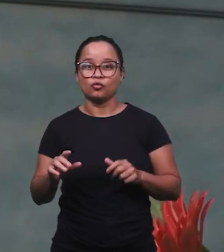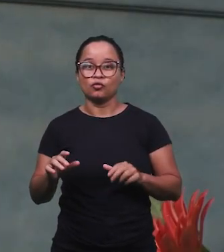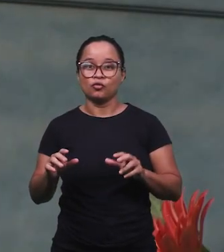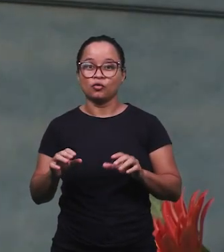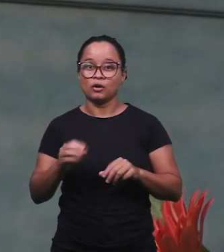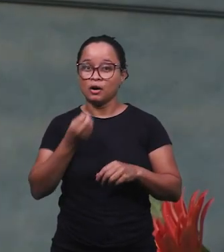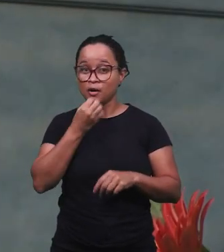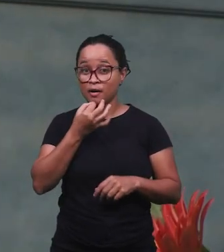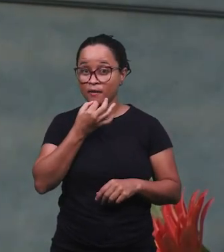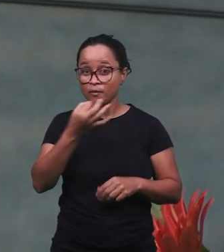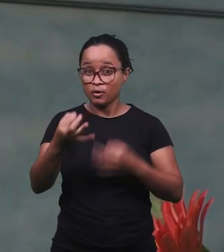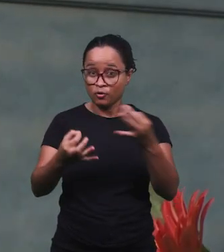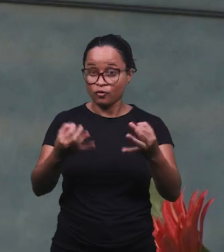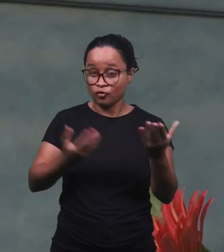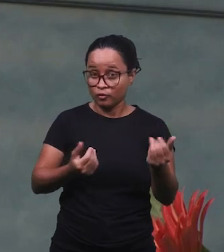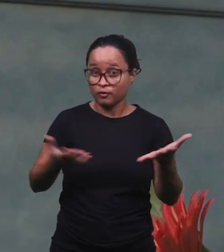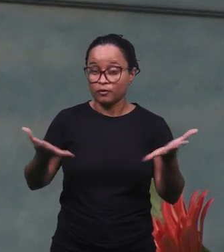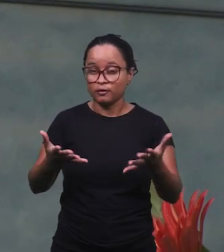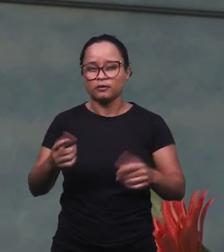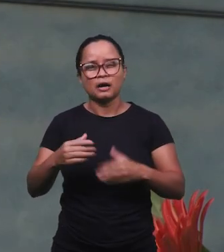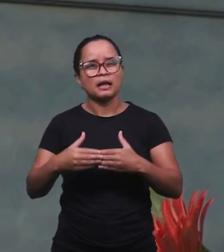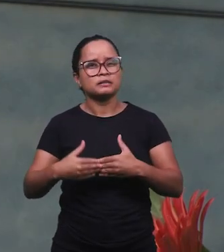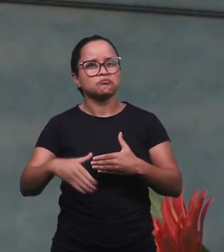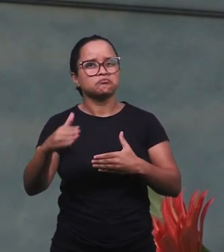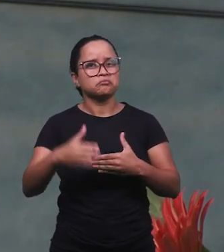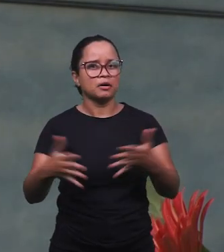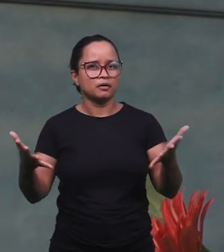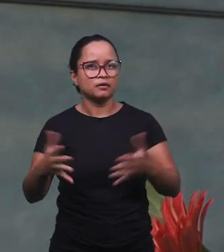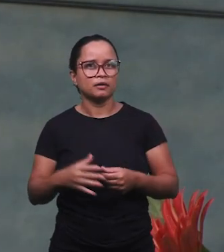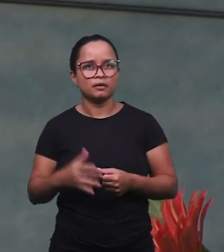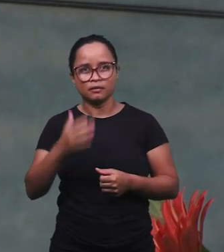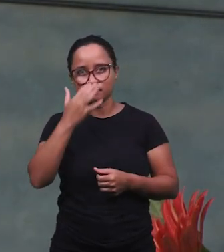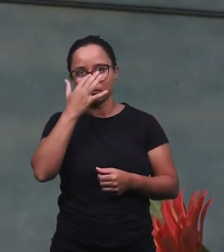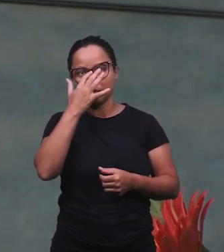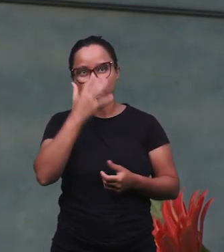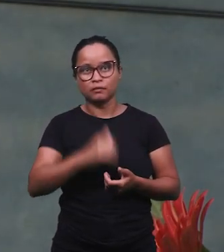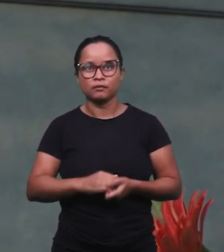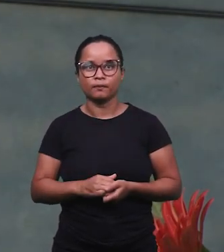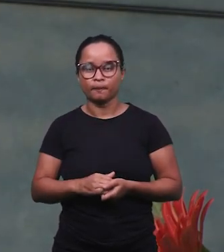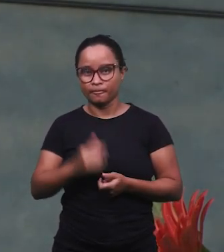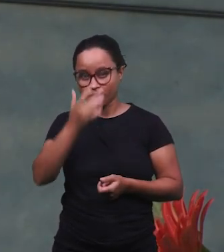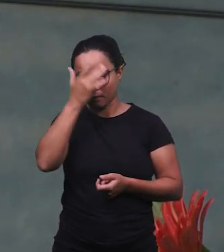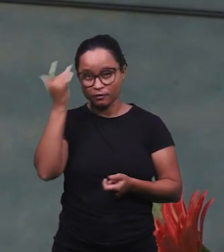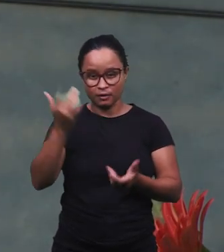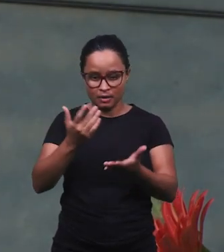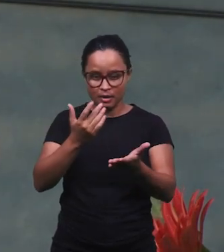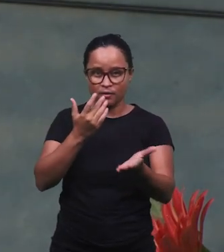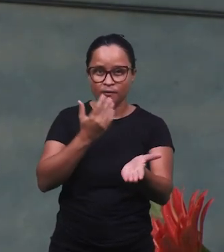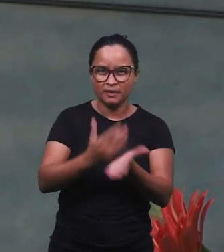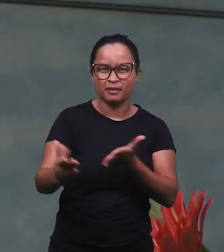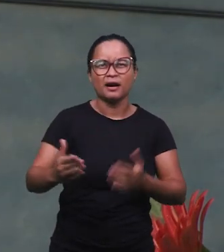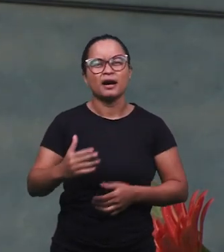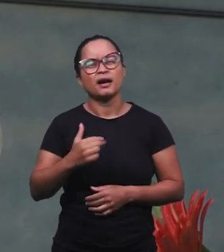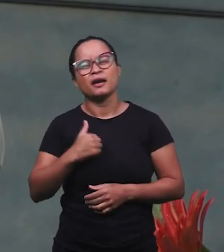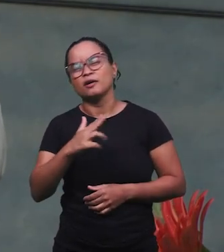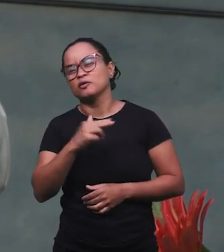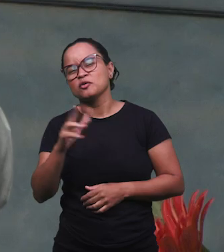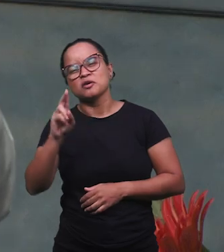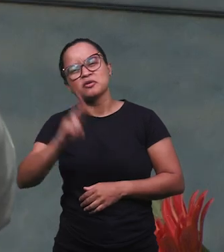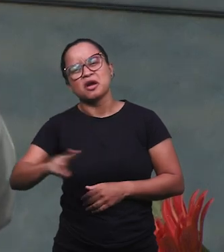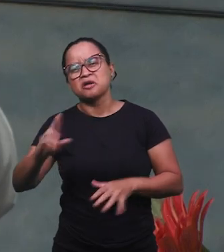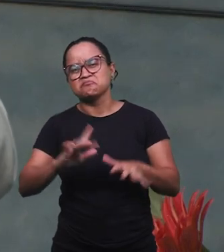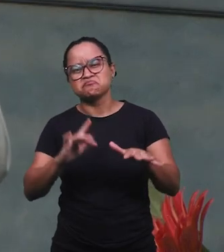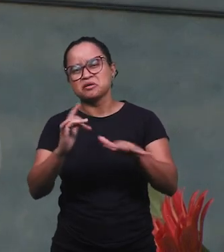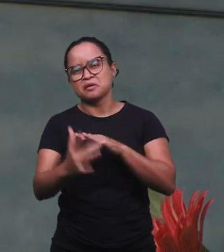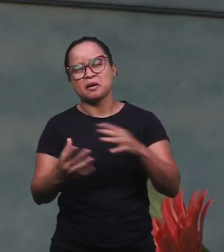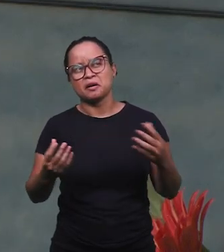hoje, e daqui para frente, quem quer começar? Eu nunca usei